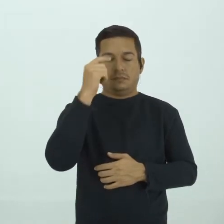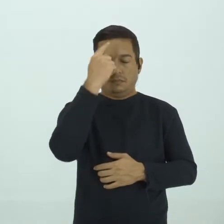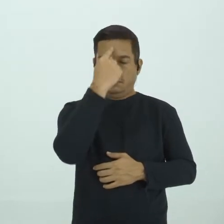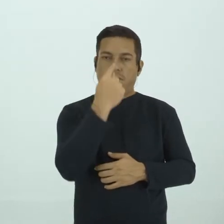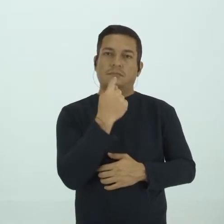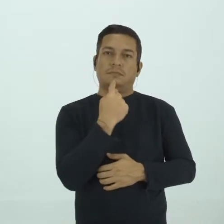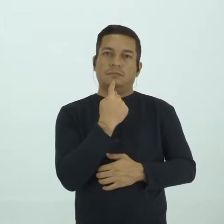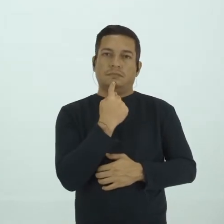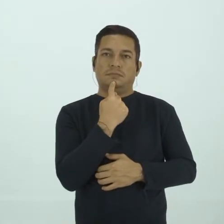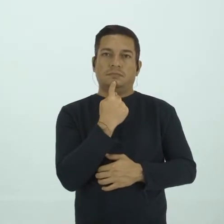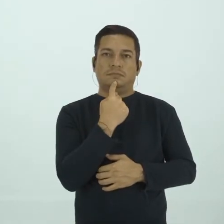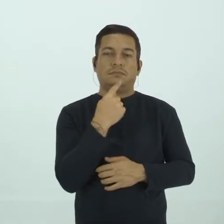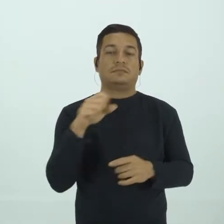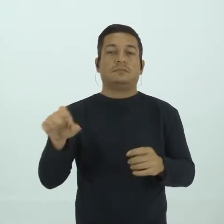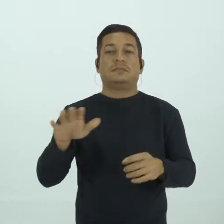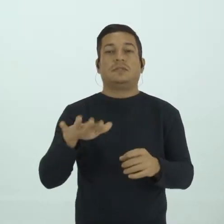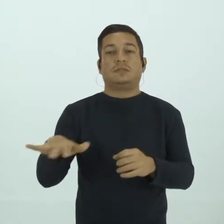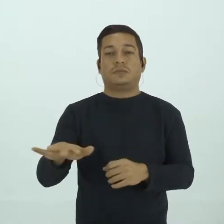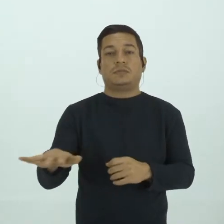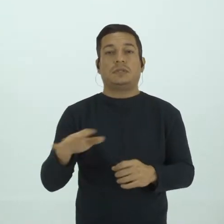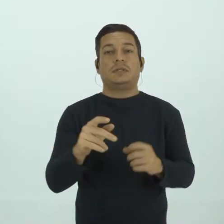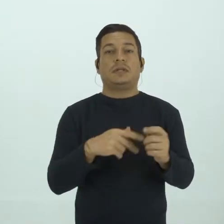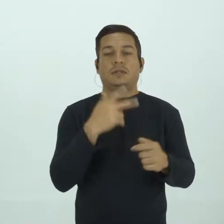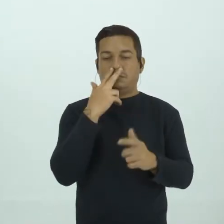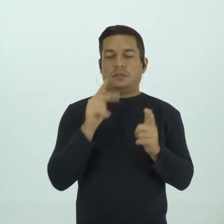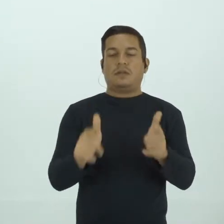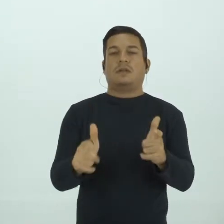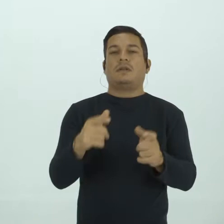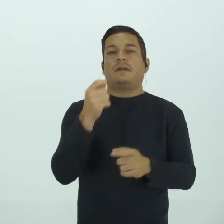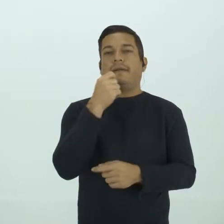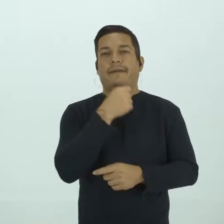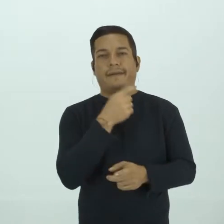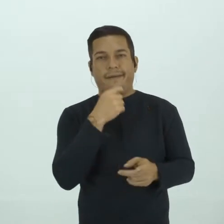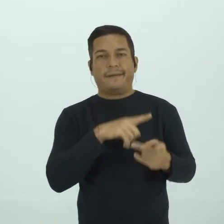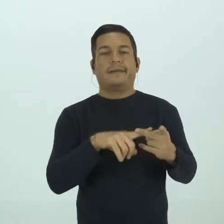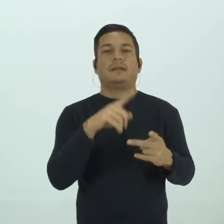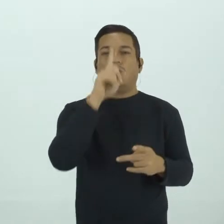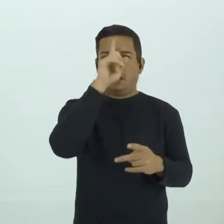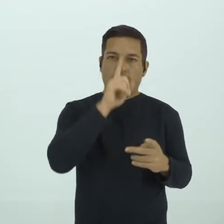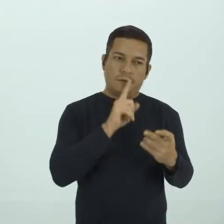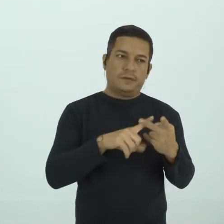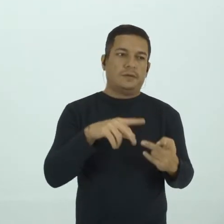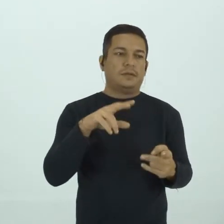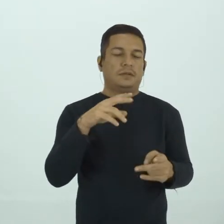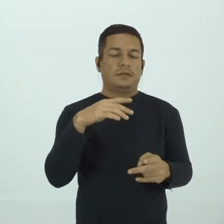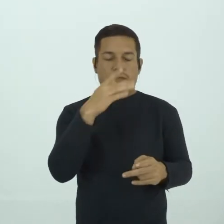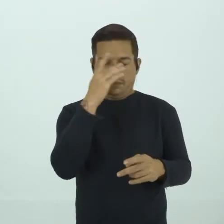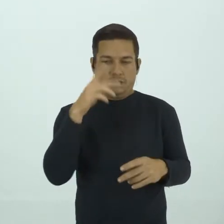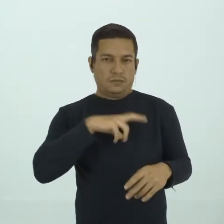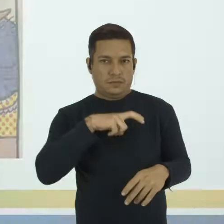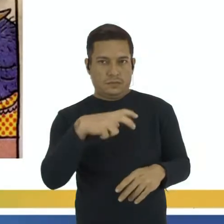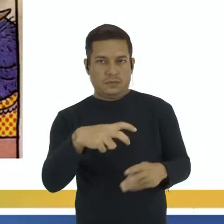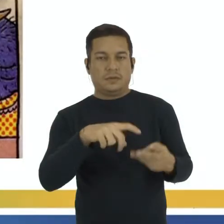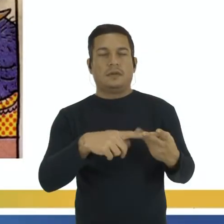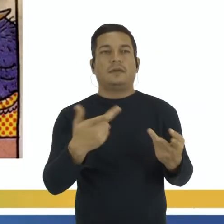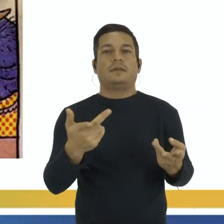que na verdade a sociedade julga engraçado. A loira, o português, são exemplos disso.